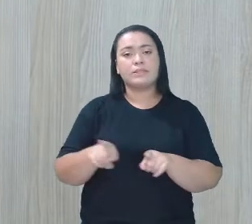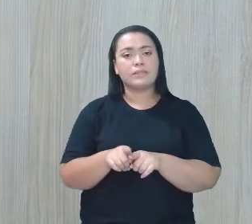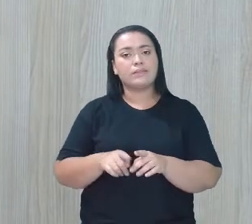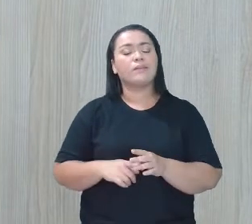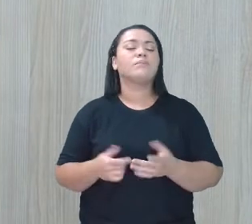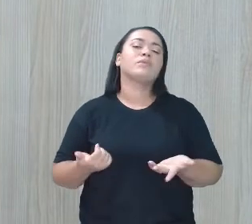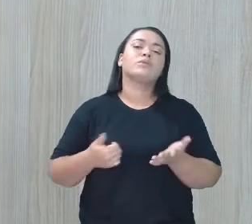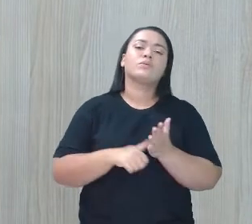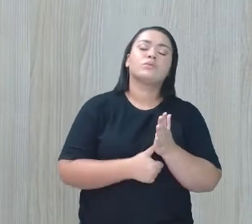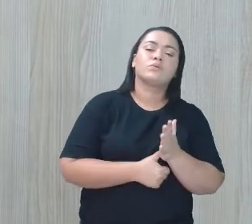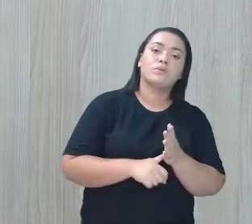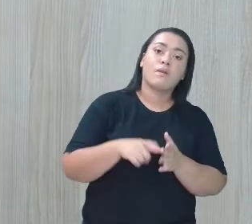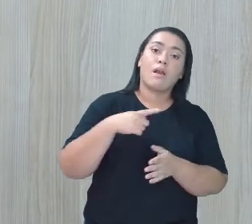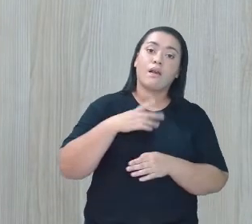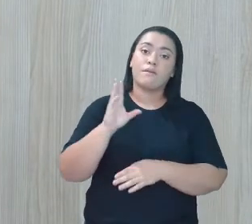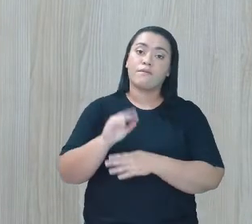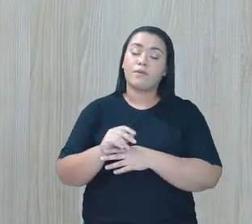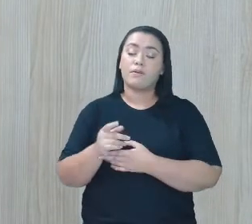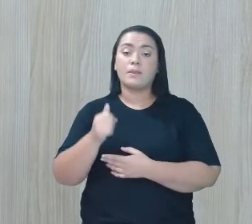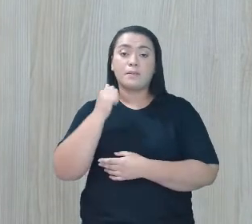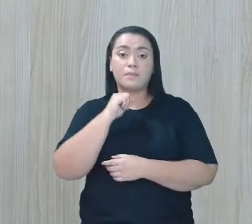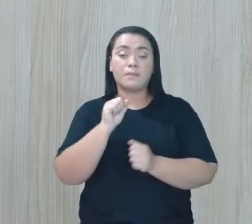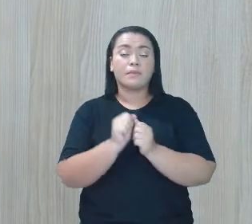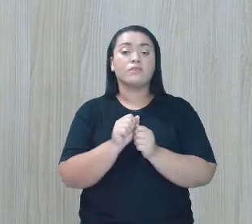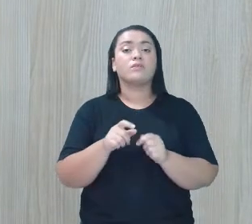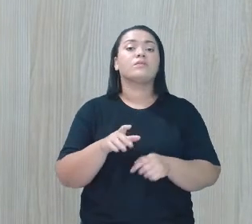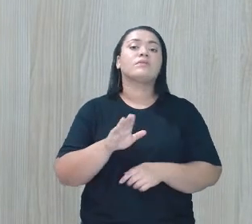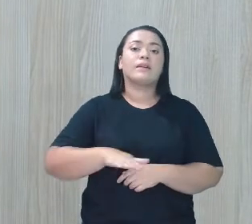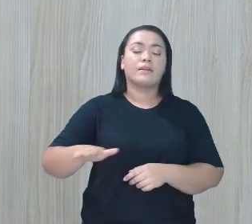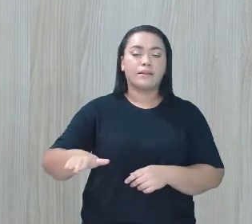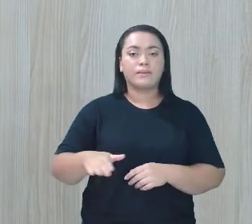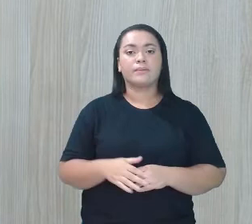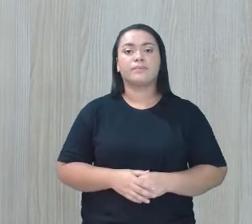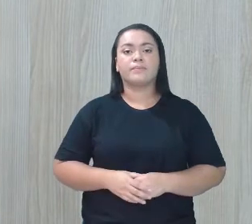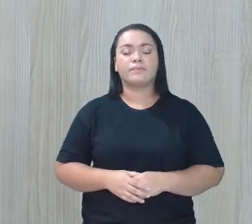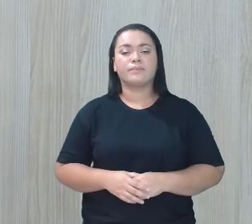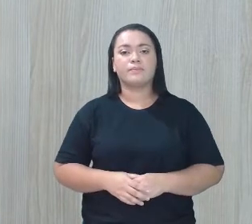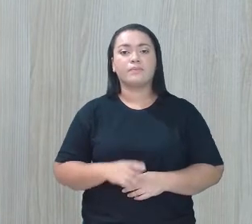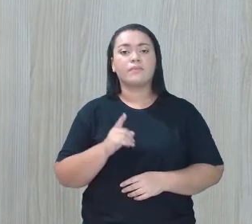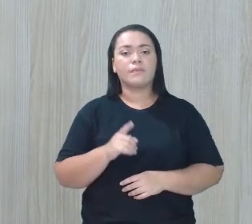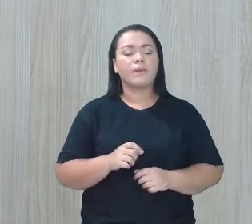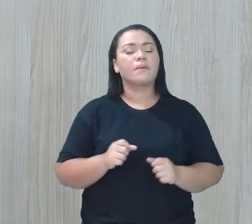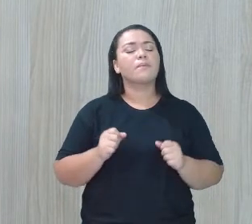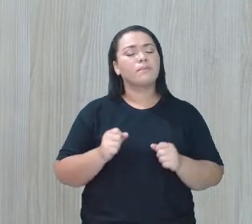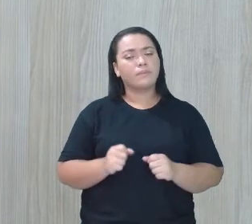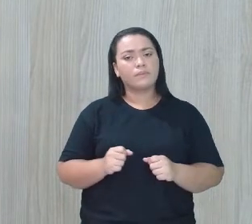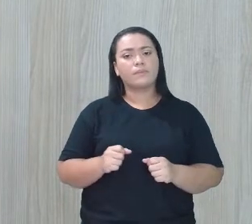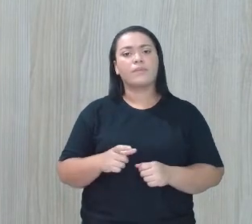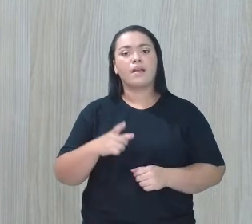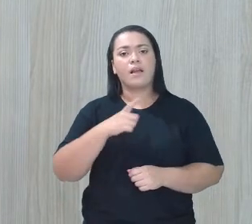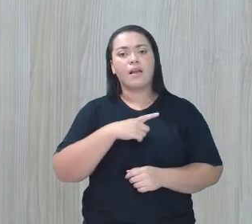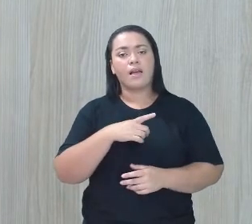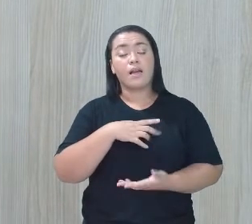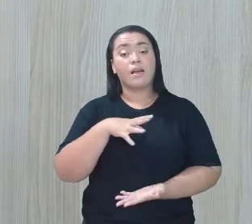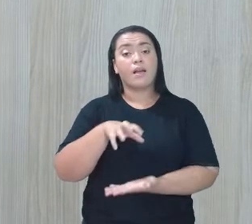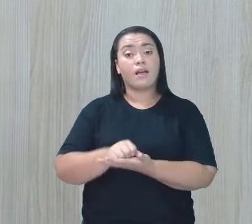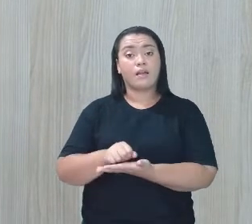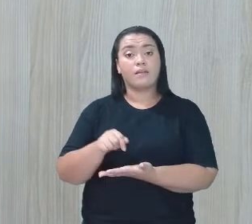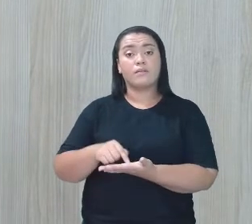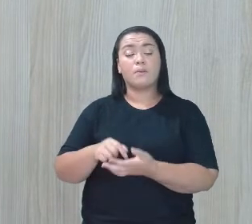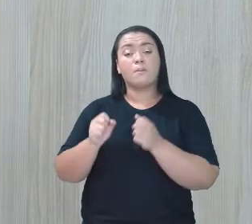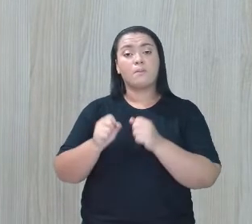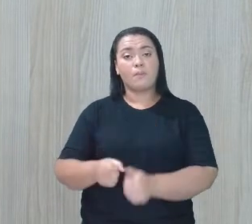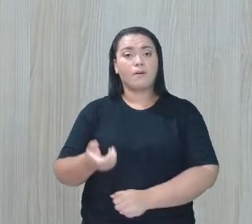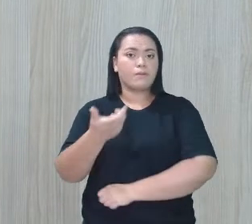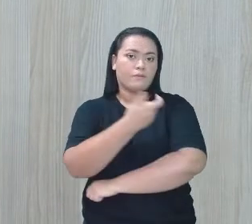foto da criança e da mãe, não é? E aí você vai ser realmente cadastrado